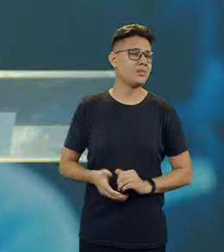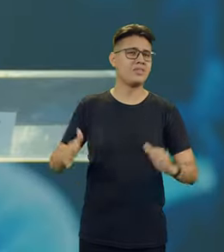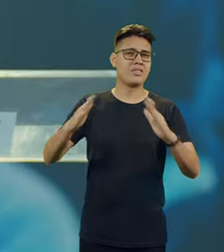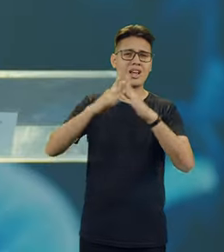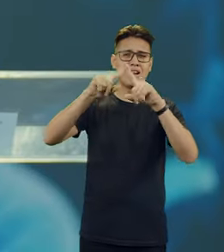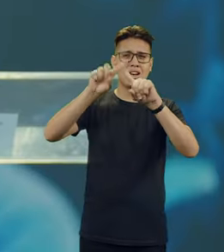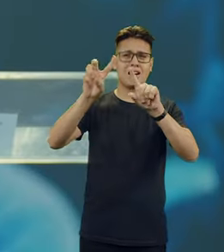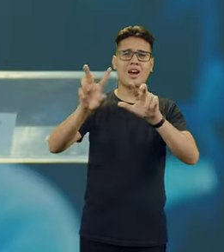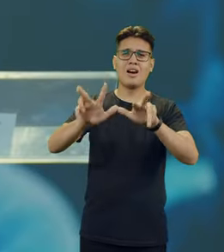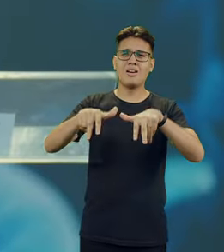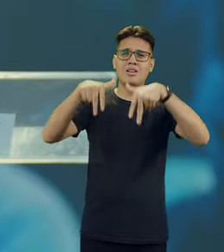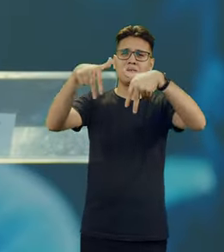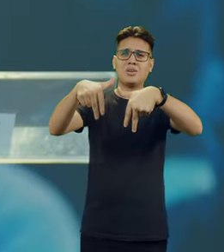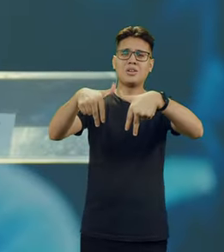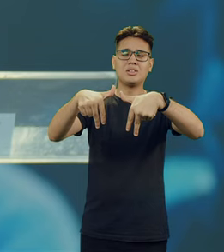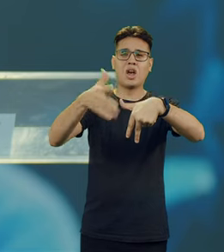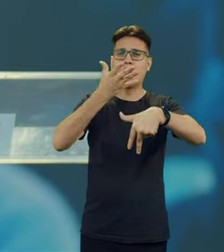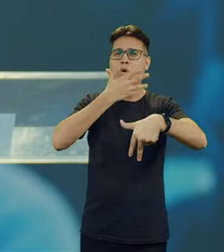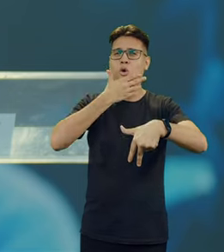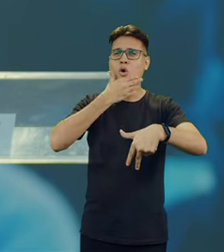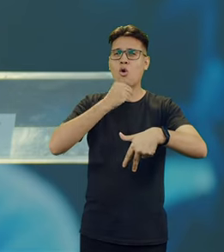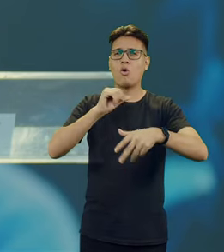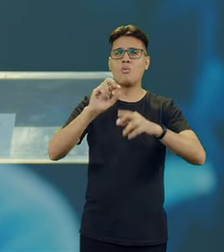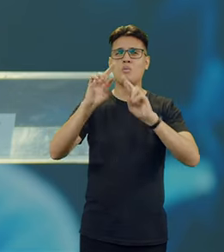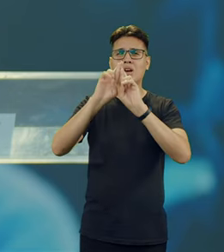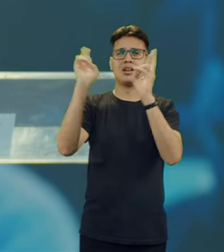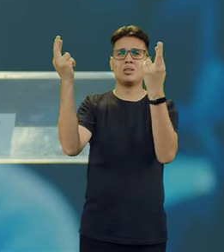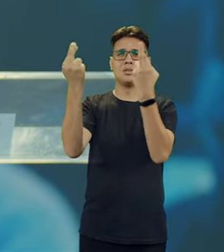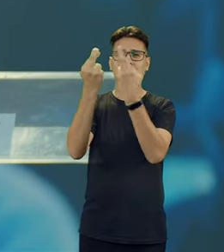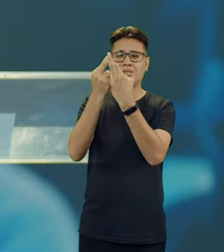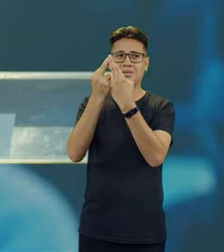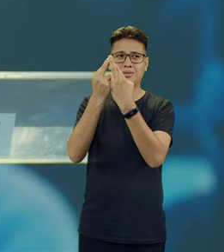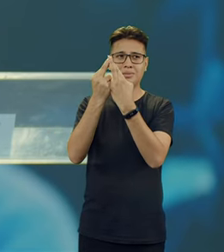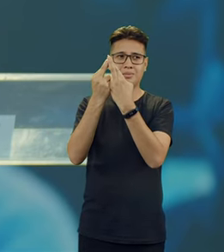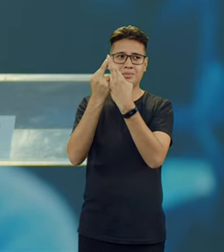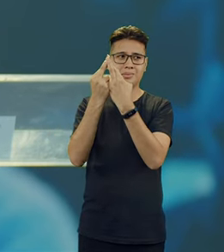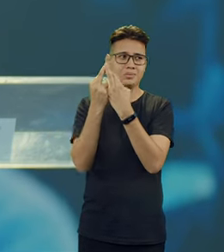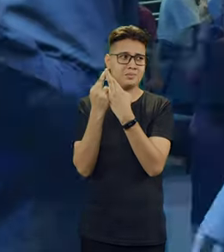Igreja, se coloca em pé. Homens do reino.